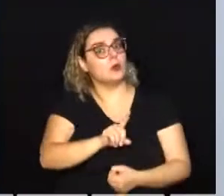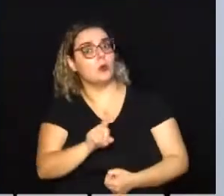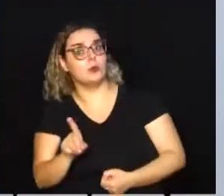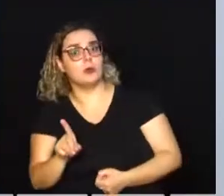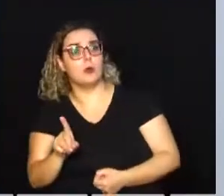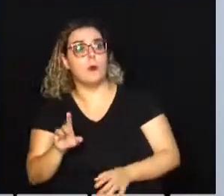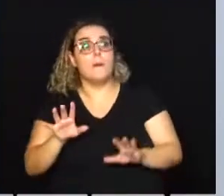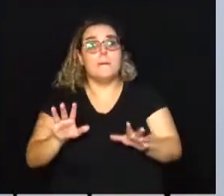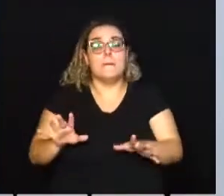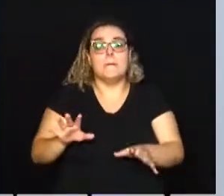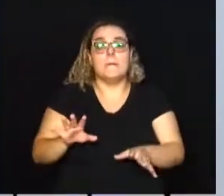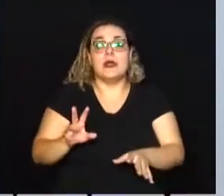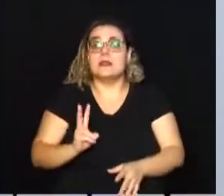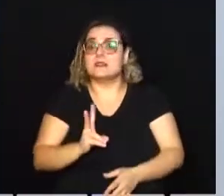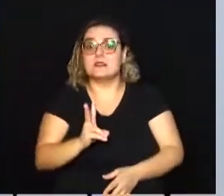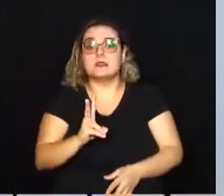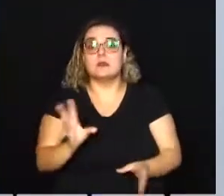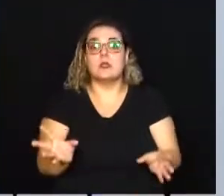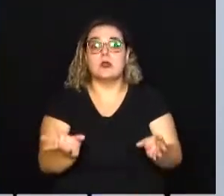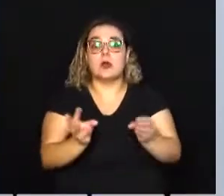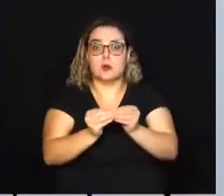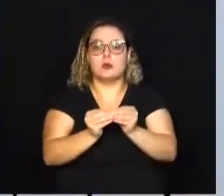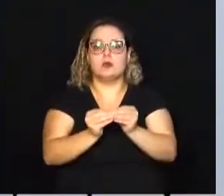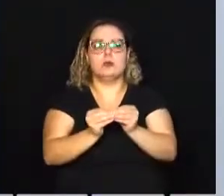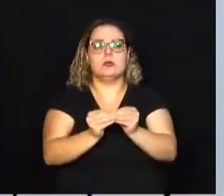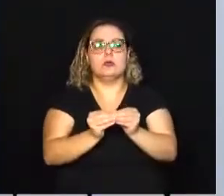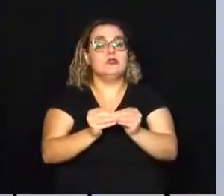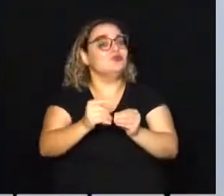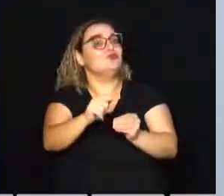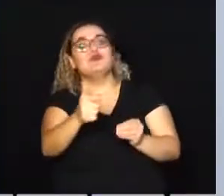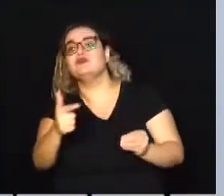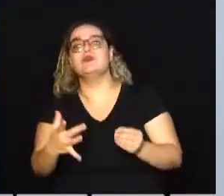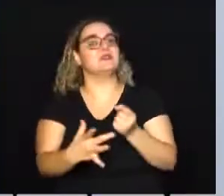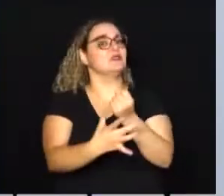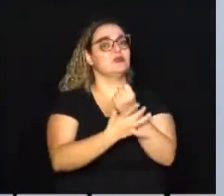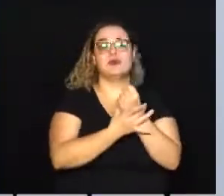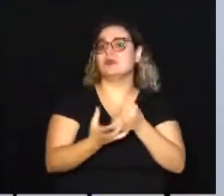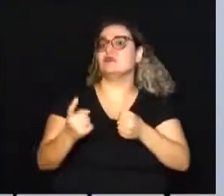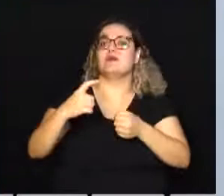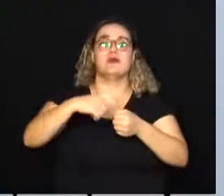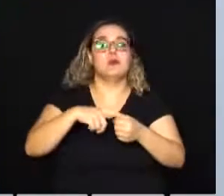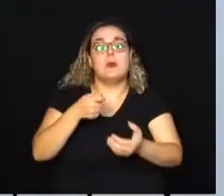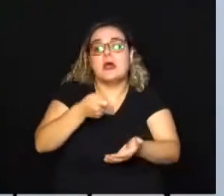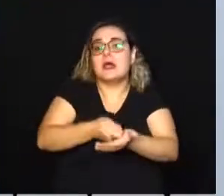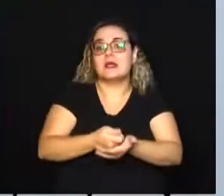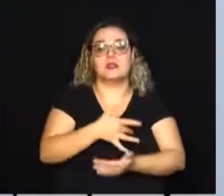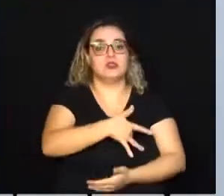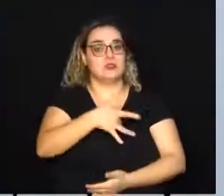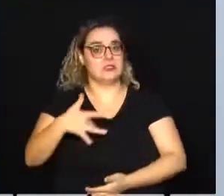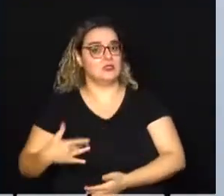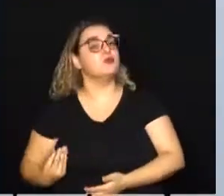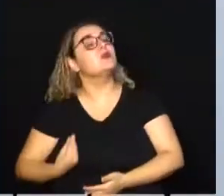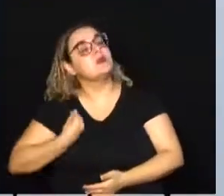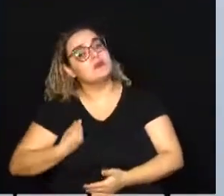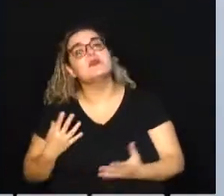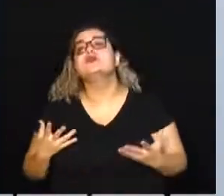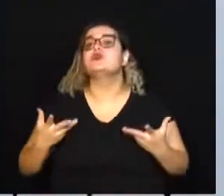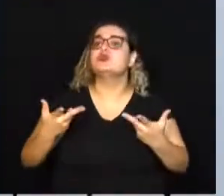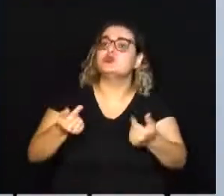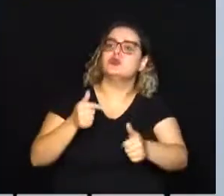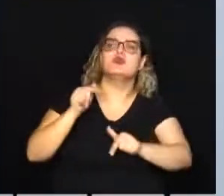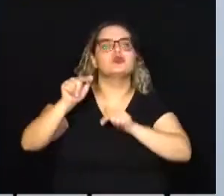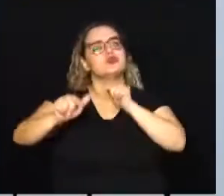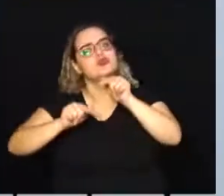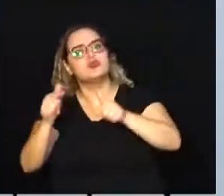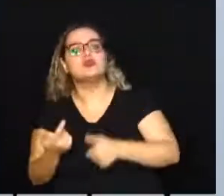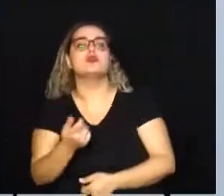havia segurança para que esse retorno pudesse ocorrer, garantindo, vamos dizer assim, a saúde, a vida, né, de todos os trabalhadores,